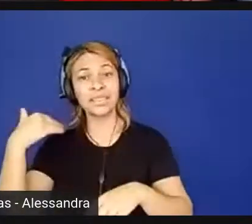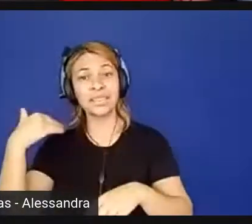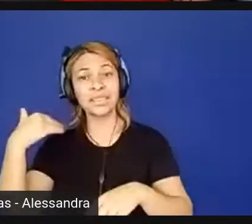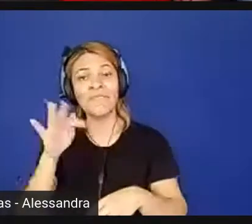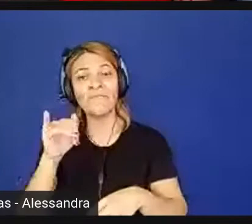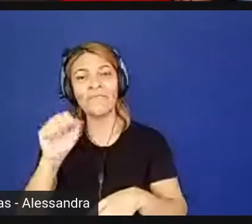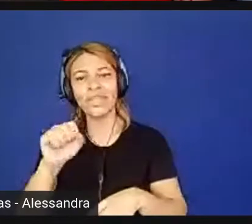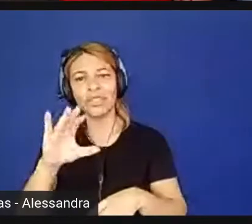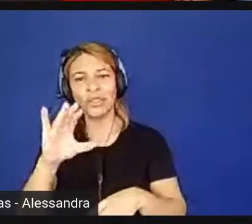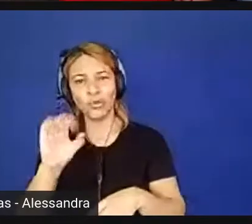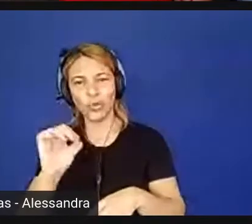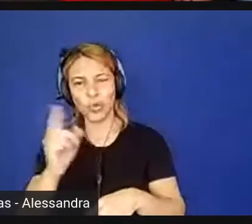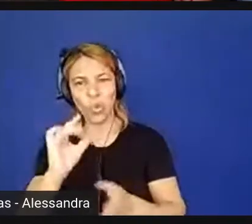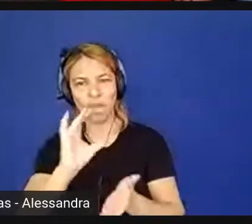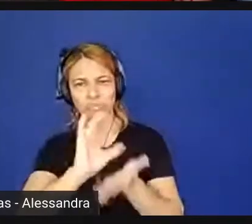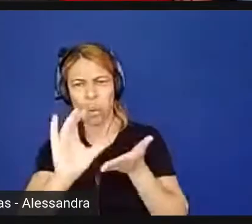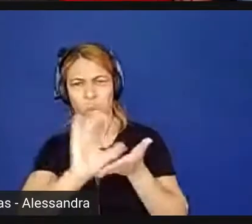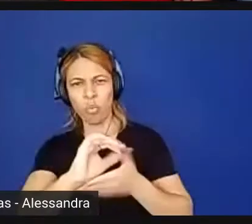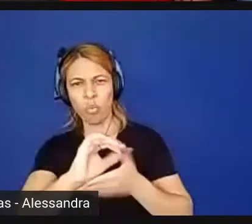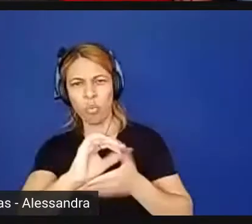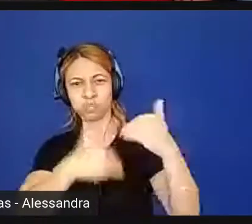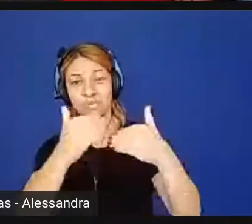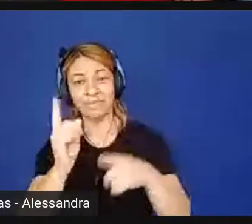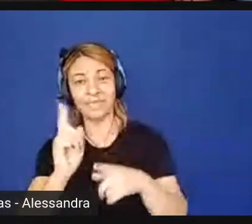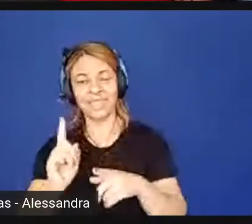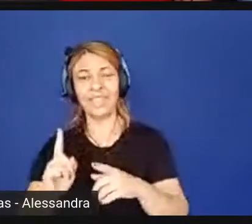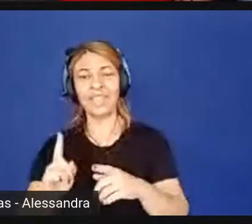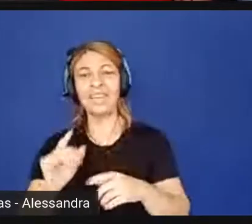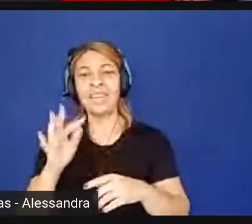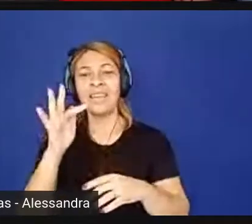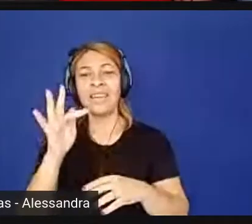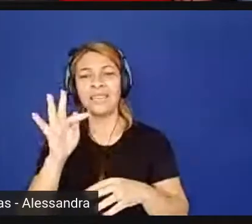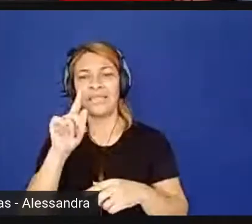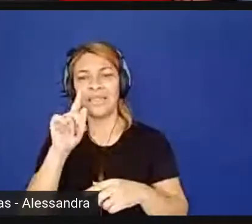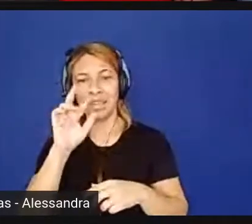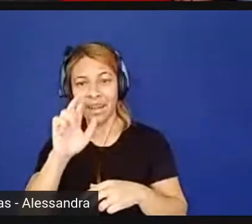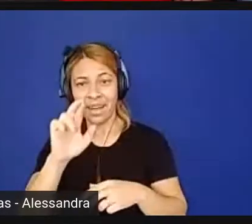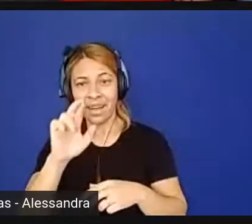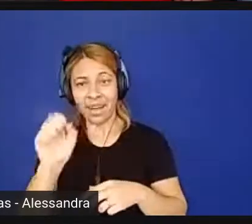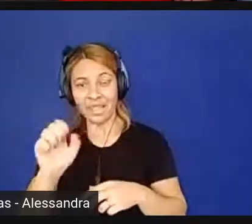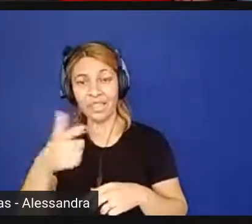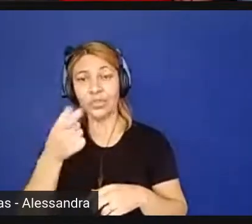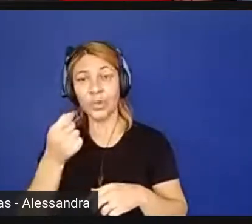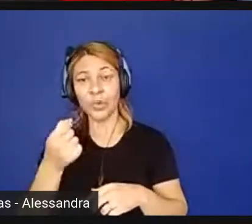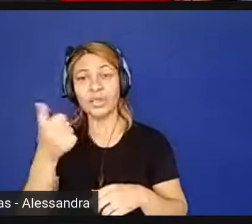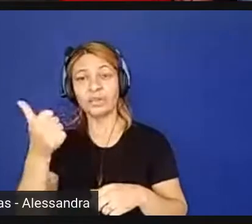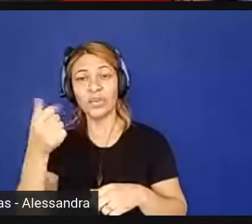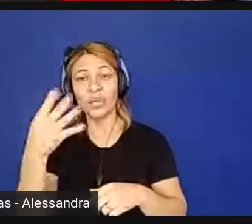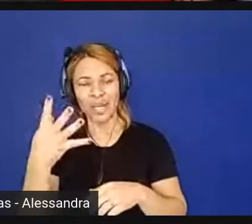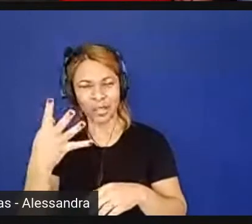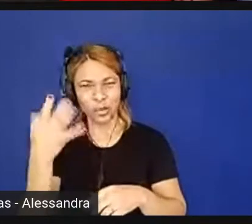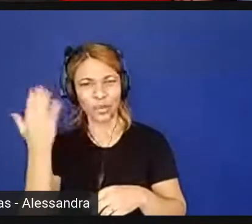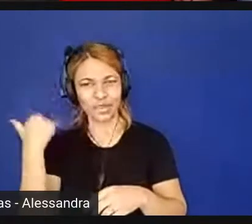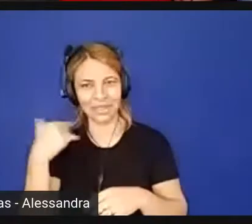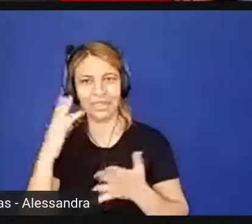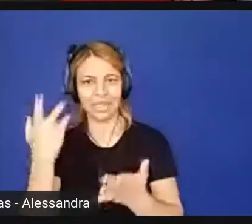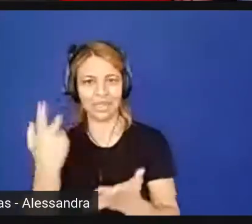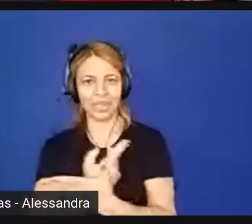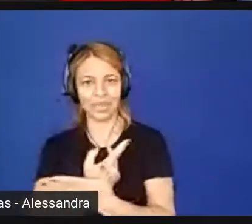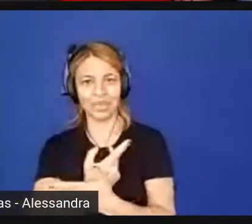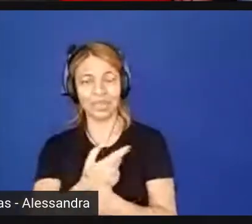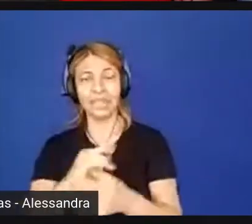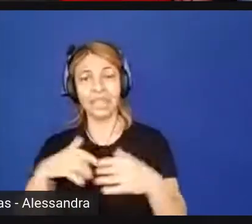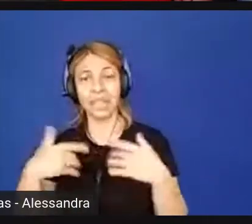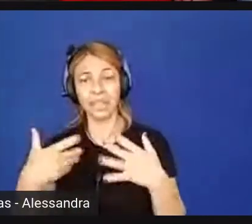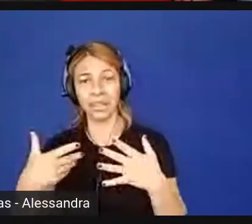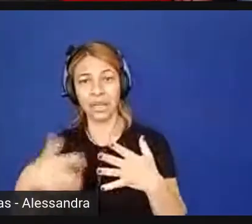voltada para o investidor. A gente só foi adotar o que a gente chama de IFRS em 2014, plenamente, né? Então, o nosso mercado